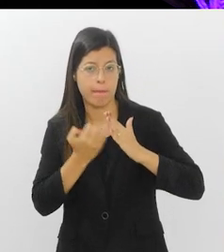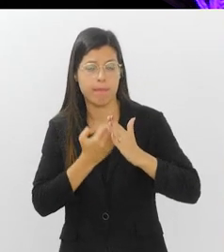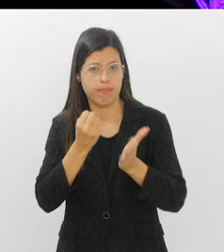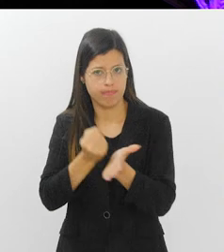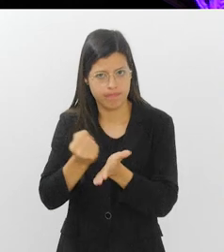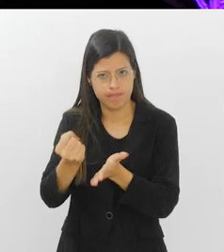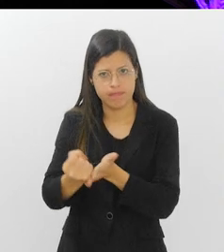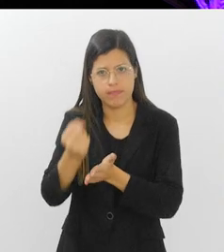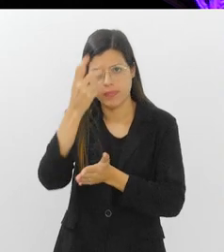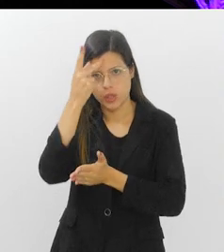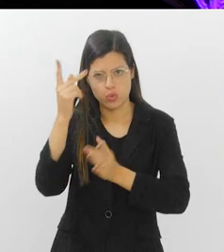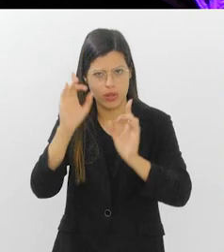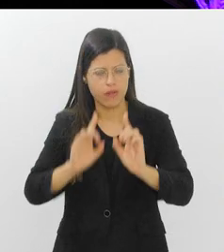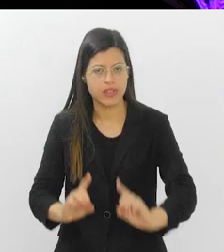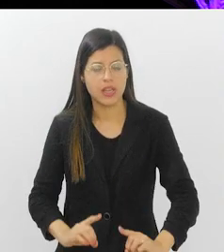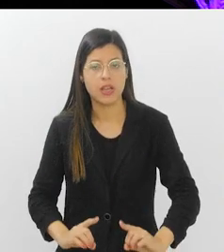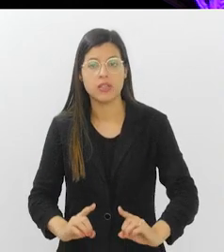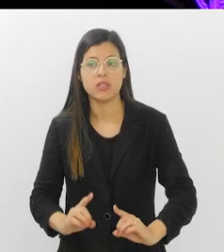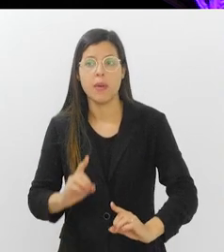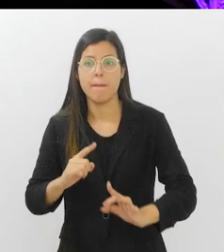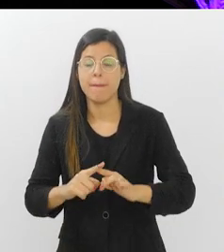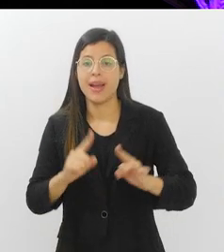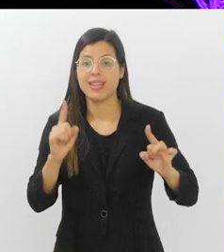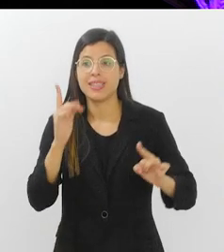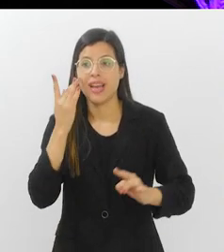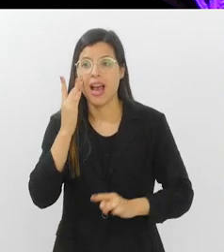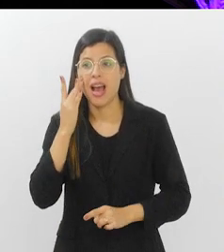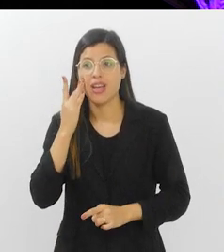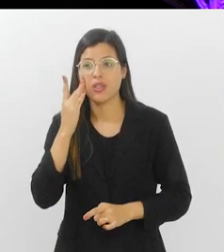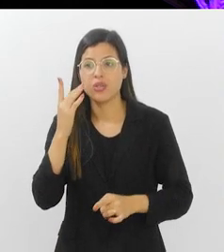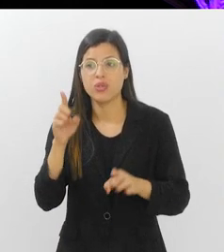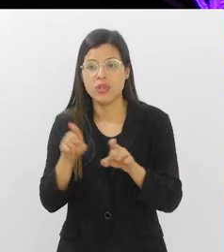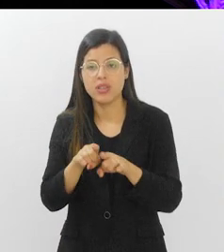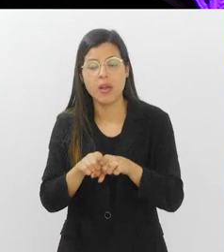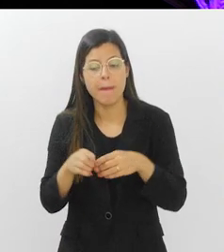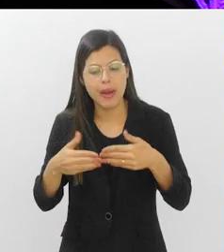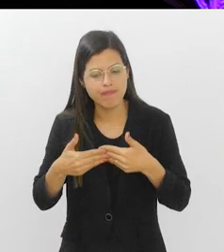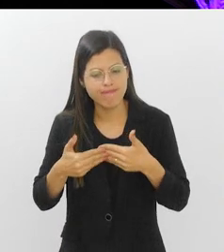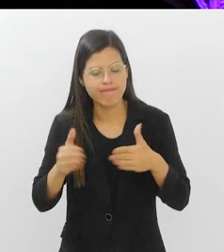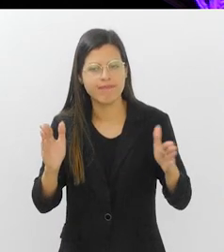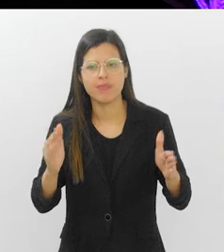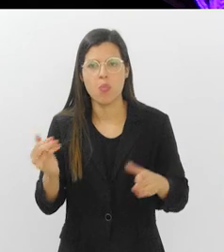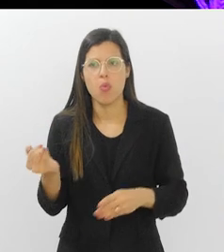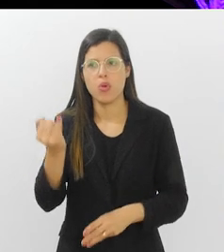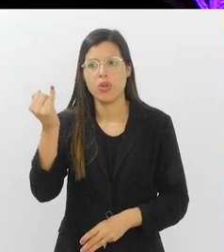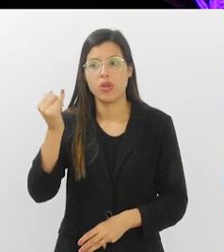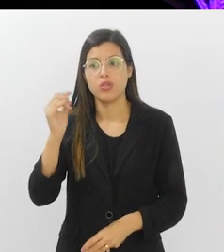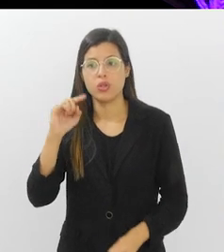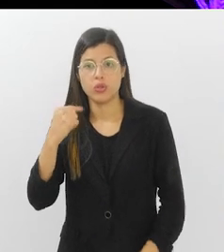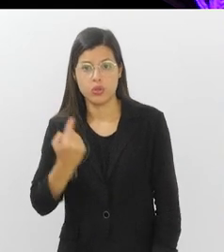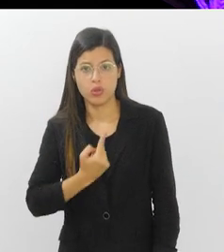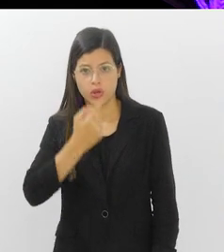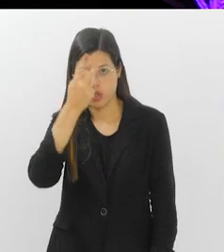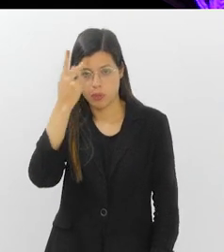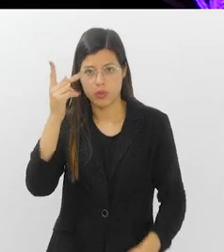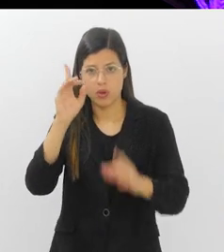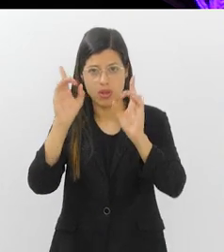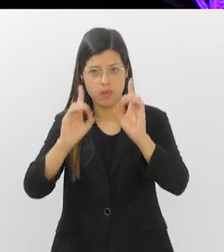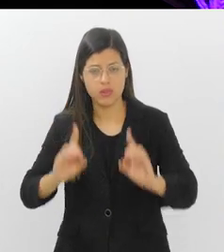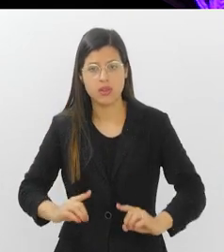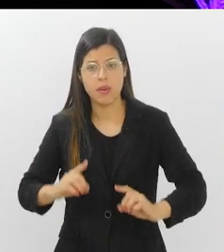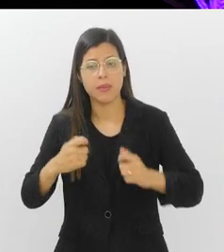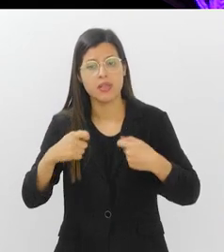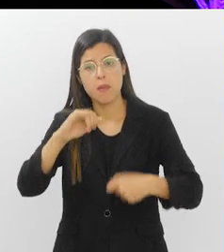empregador a contratar o pessoa com deficiência mas eu acho que ele abre uma porta importante que nós pessoas com deficiência devemos